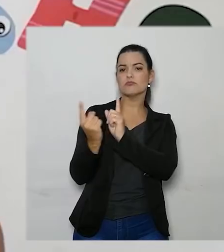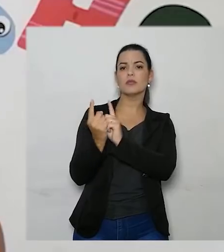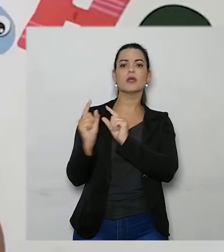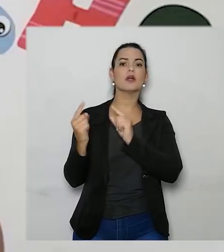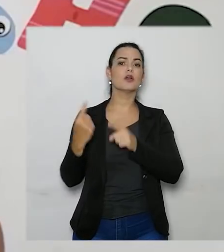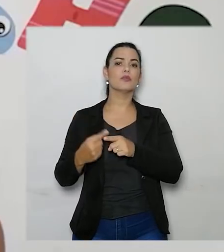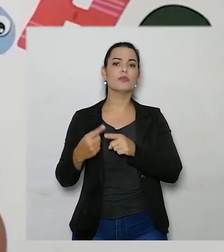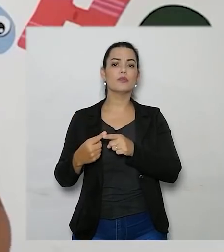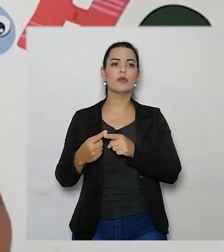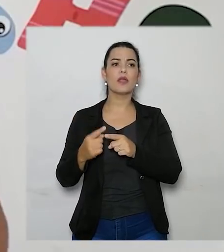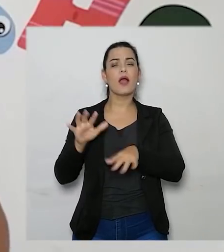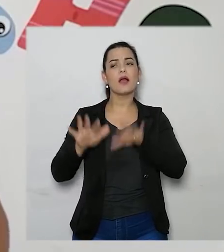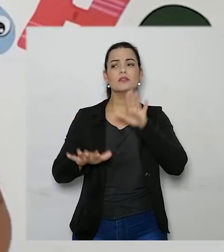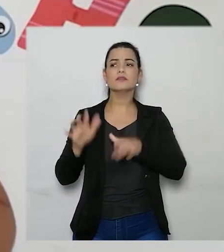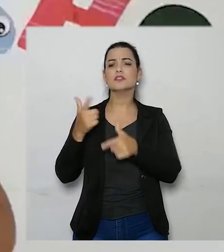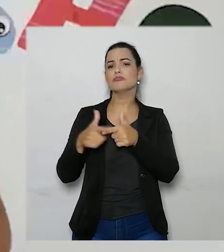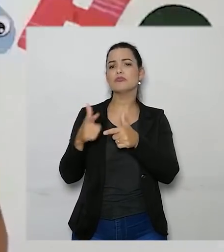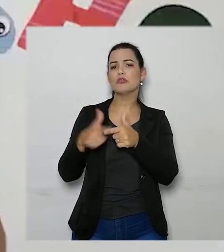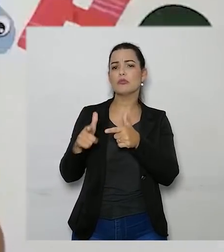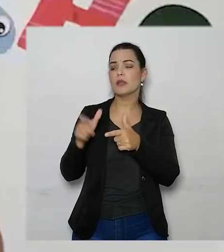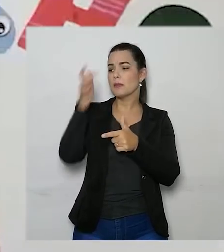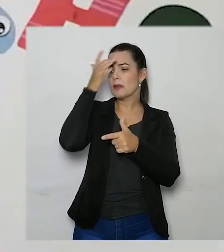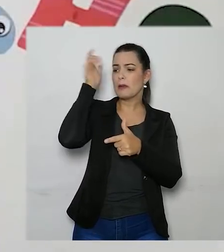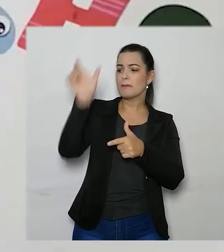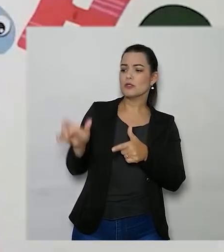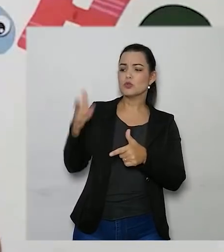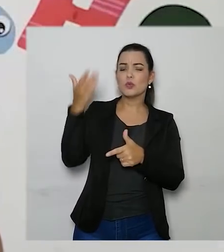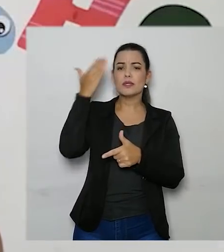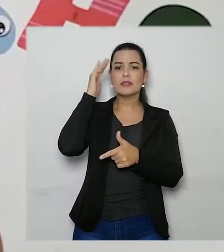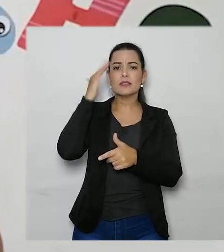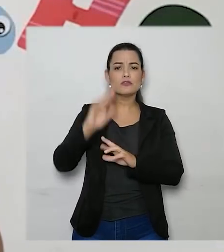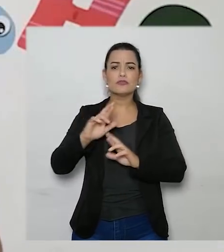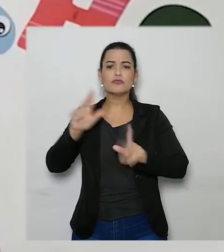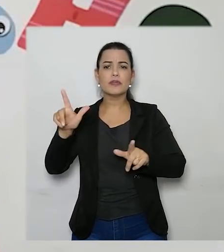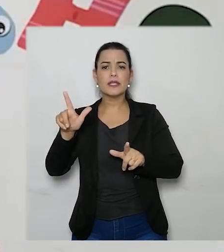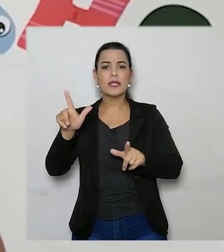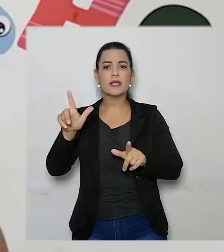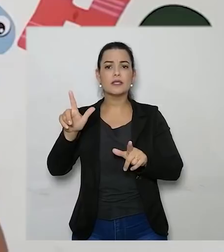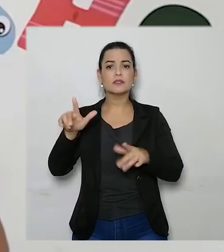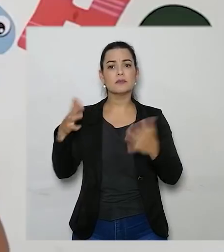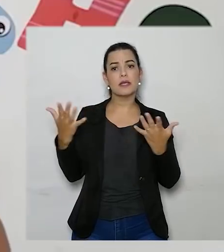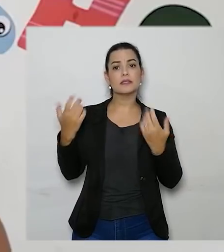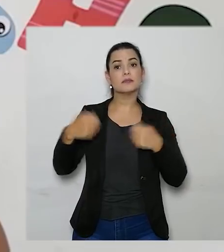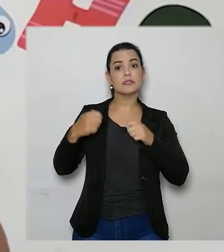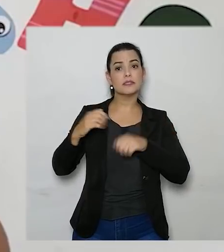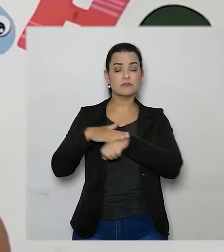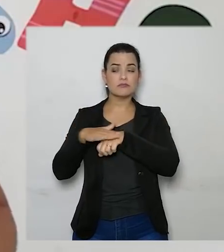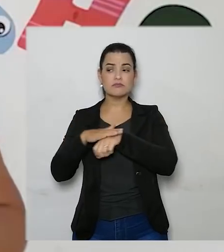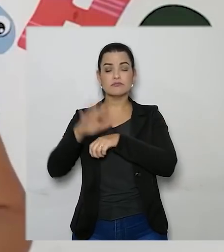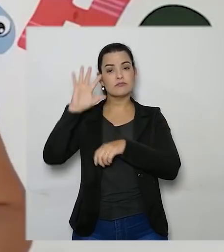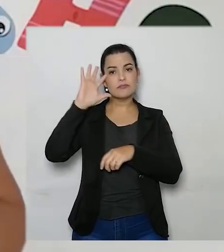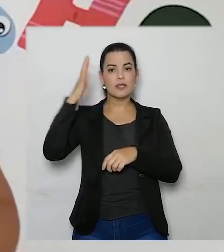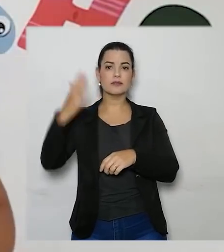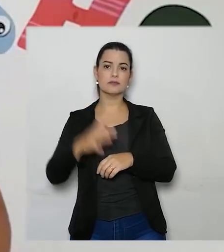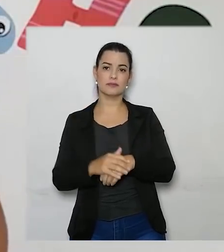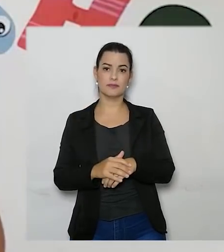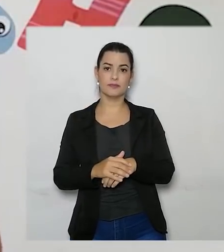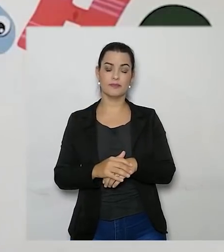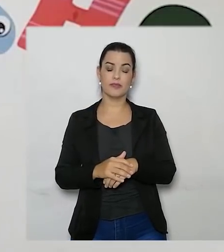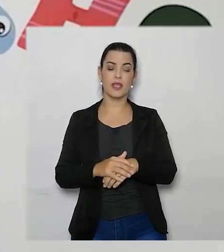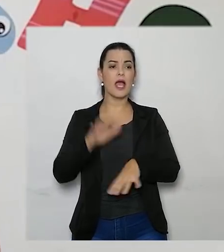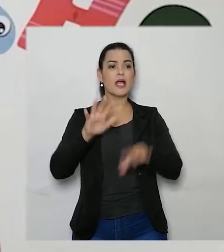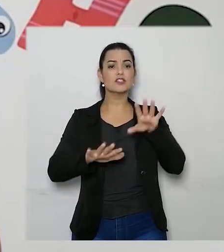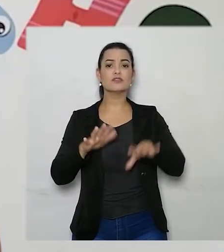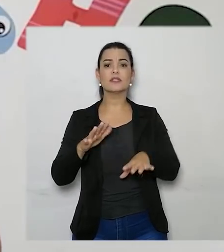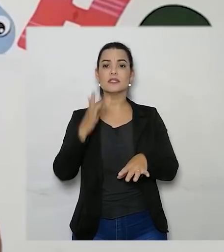mal entendidos, né? Às vezes a pessoa entende as coisas de uma maneira que não é a correta. Ficamos